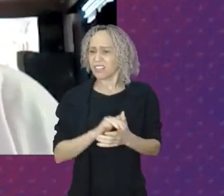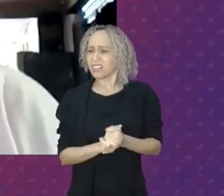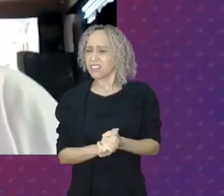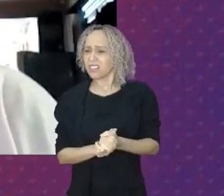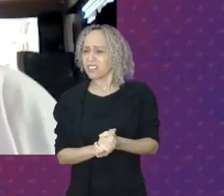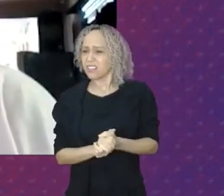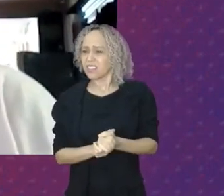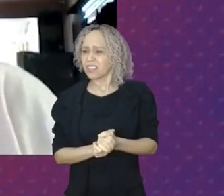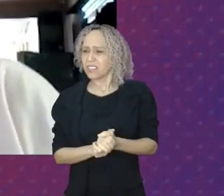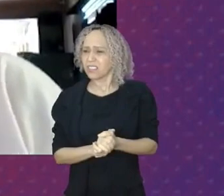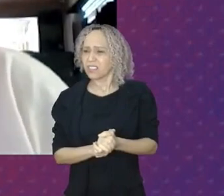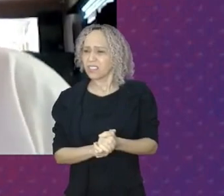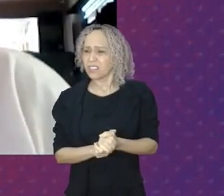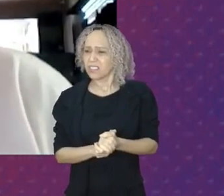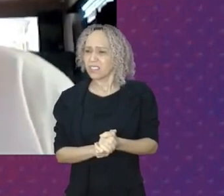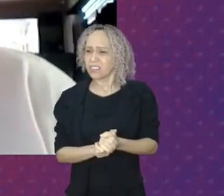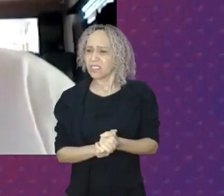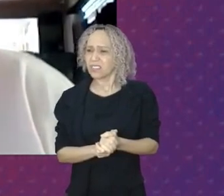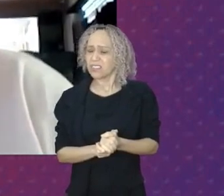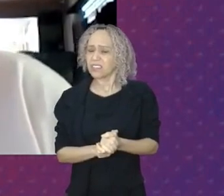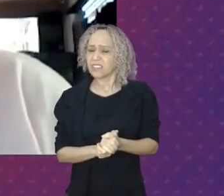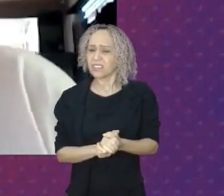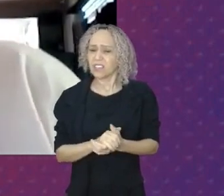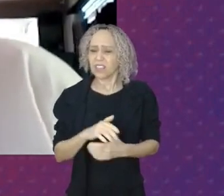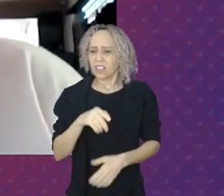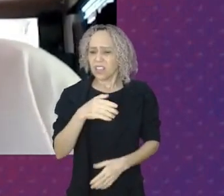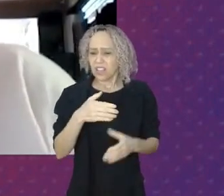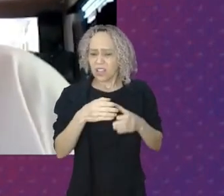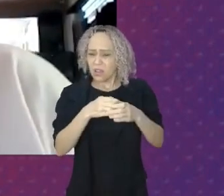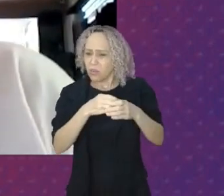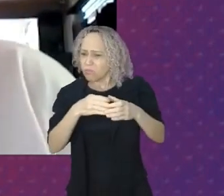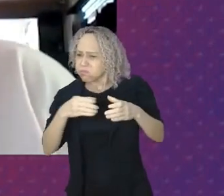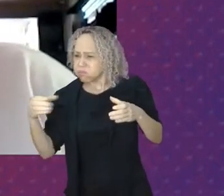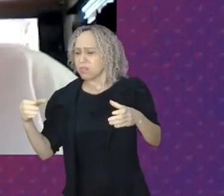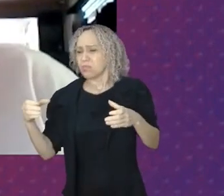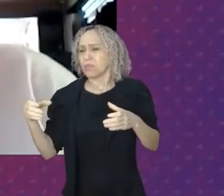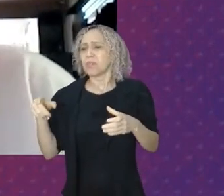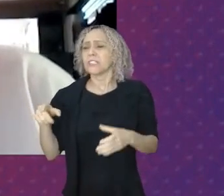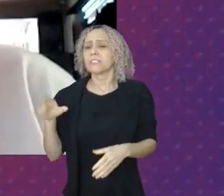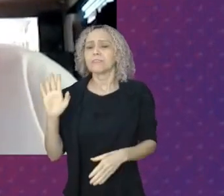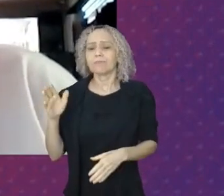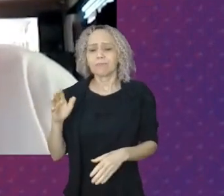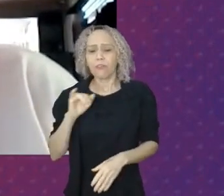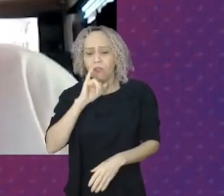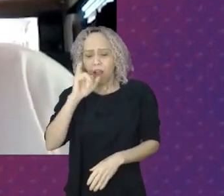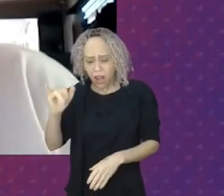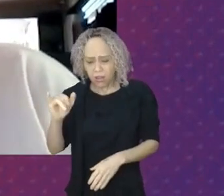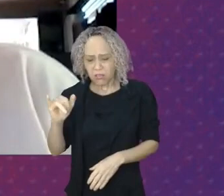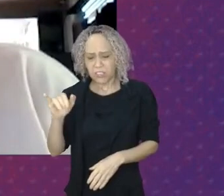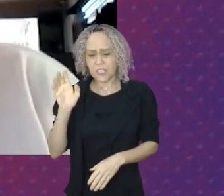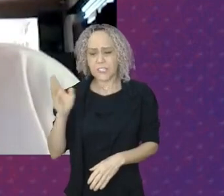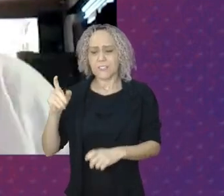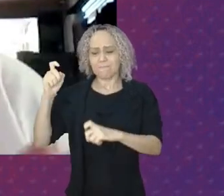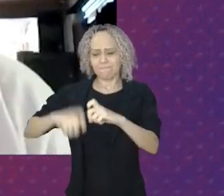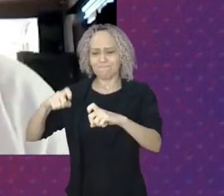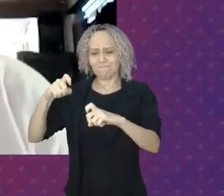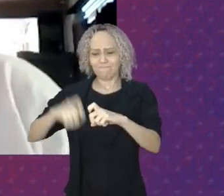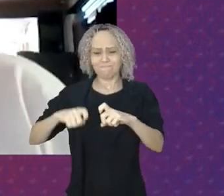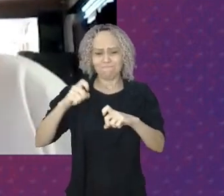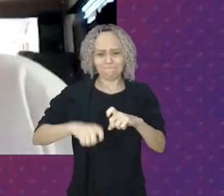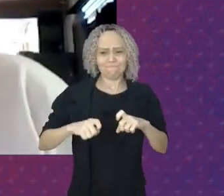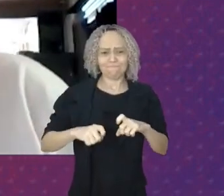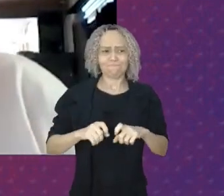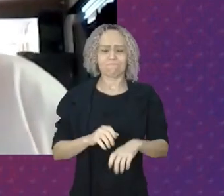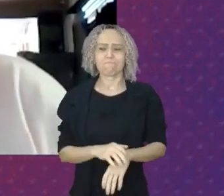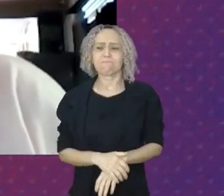lesbofobia. O que isso demonstra? É a falta de uma política que